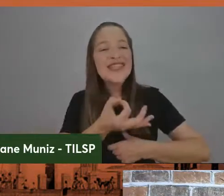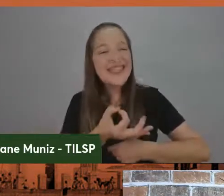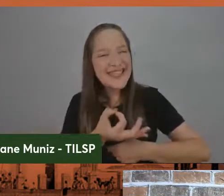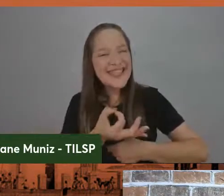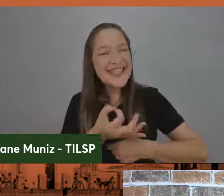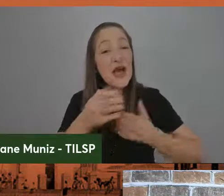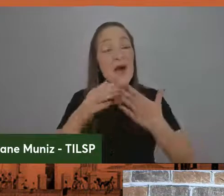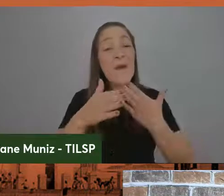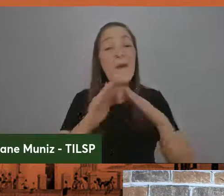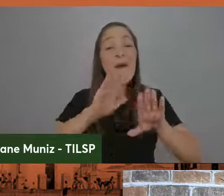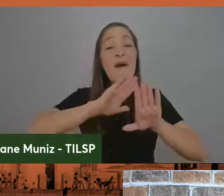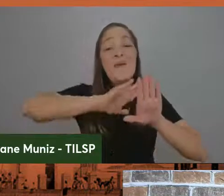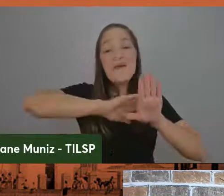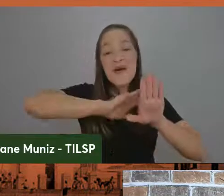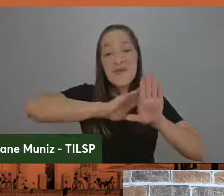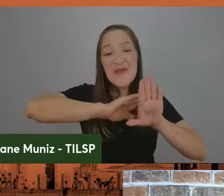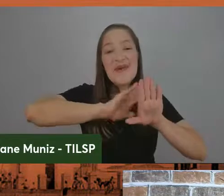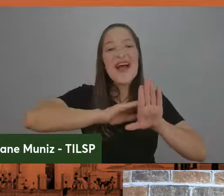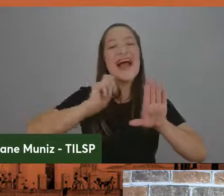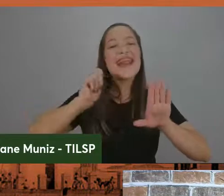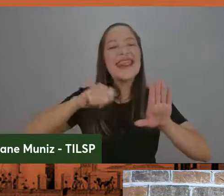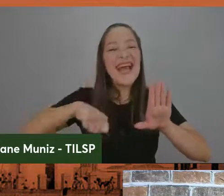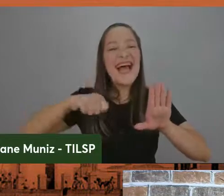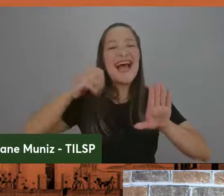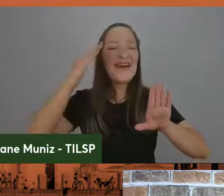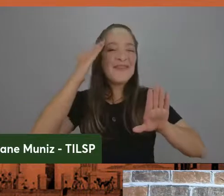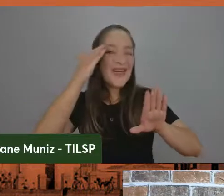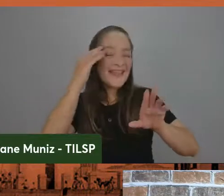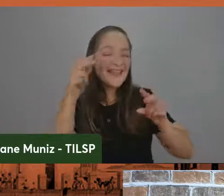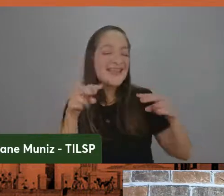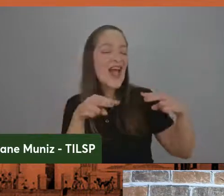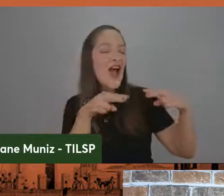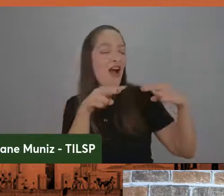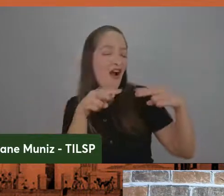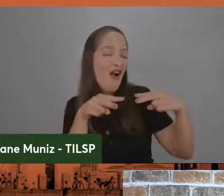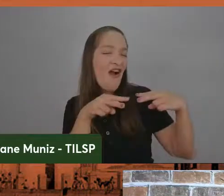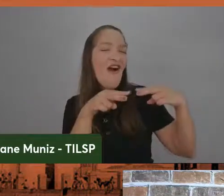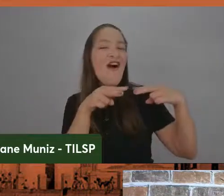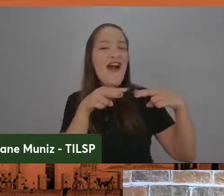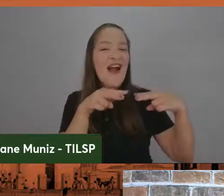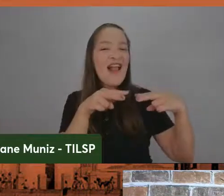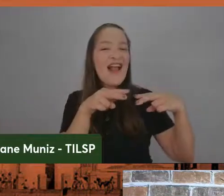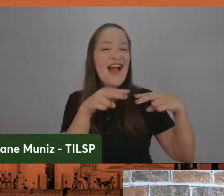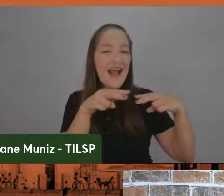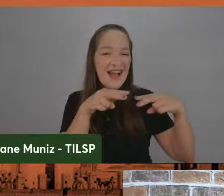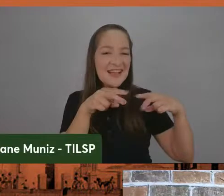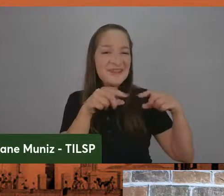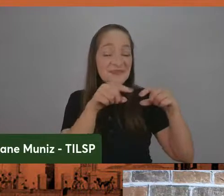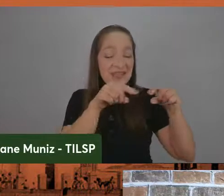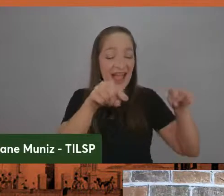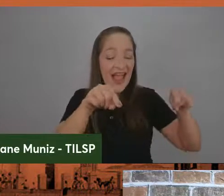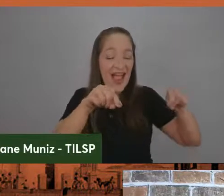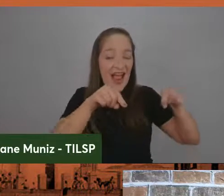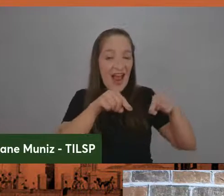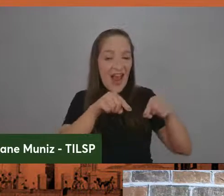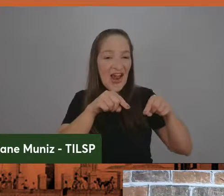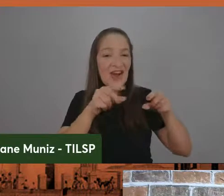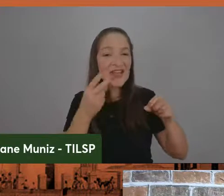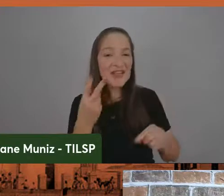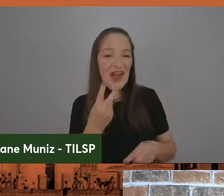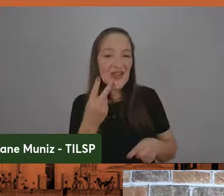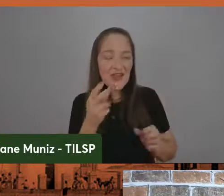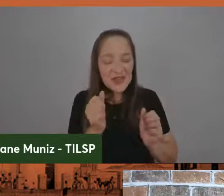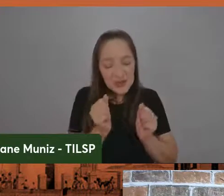purão da loja, aquela, enfim, o olhar e o tato, isso já, vamos dizer,